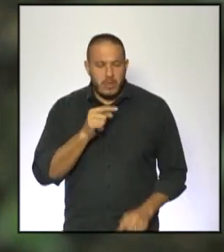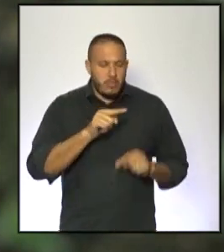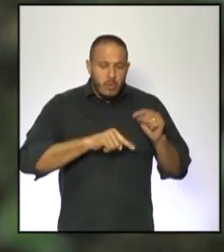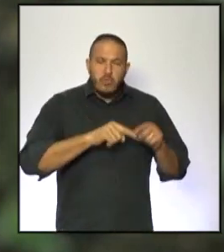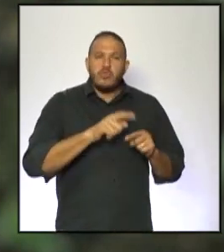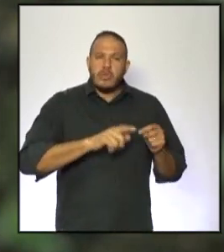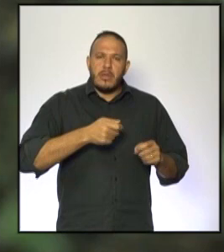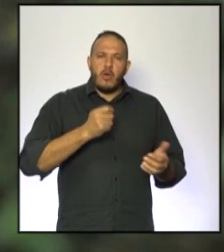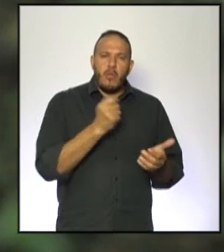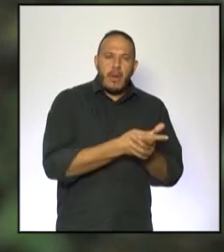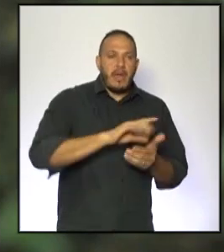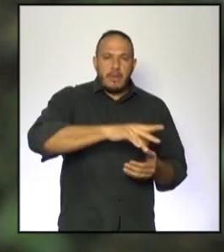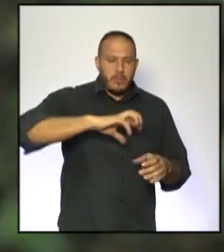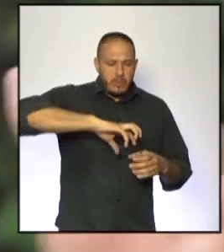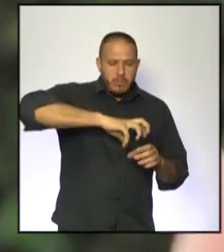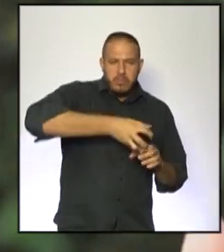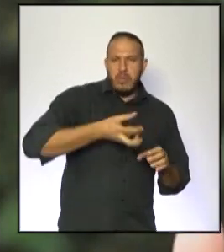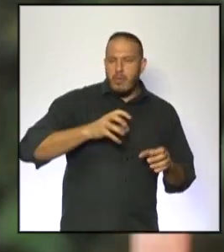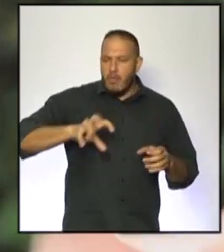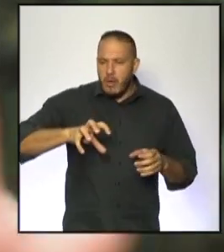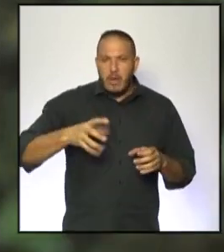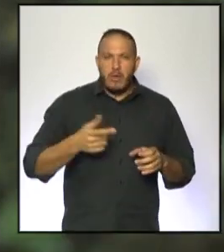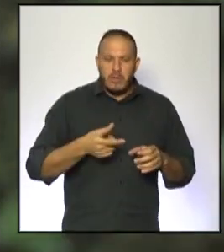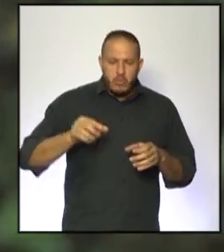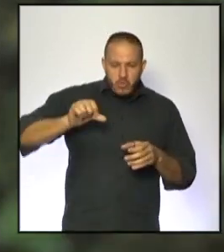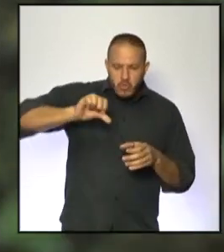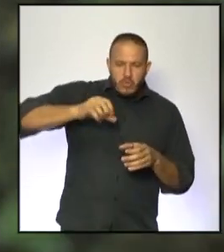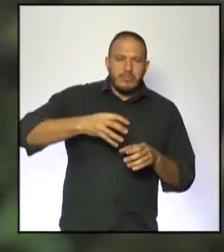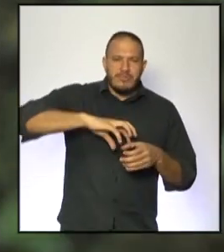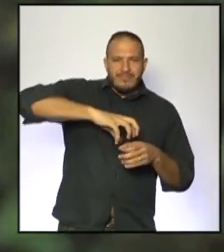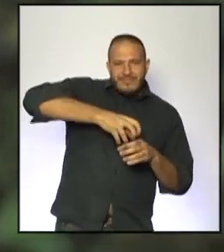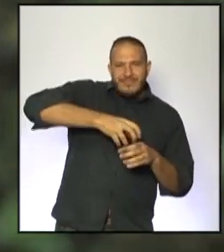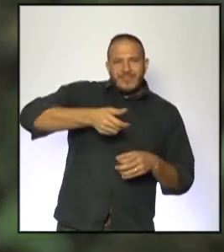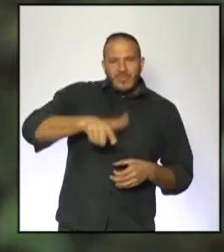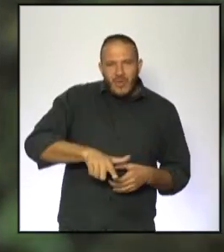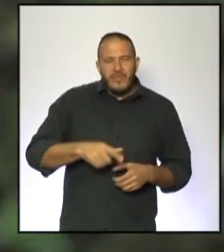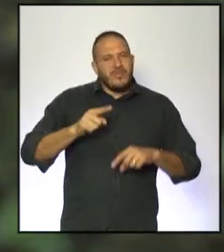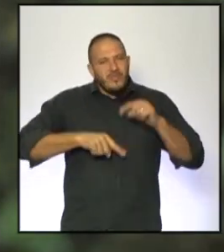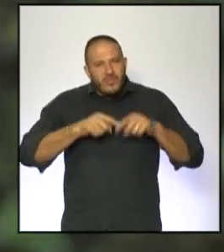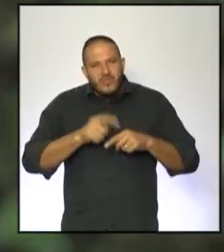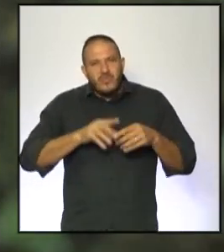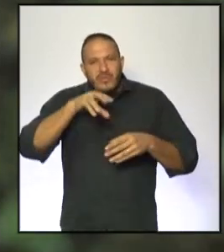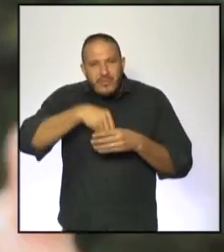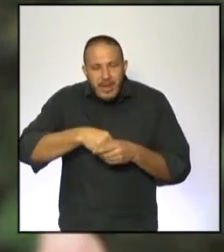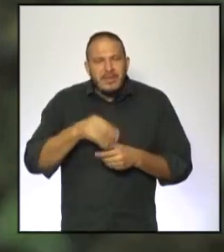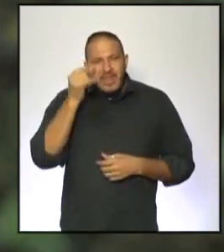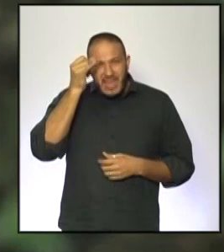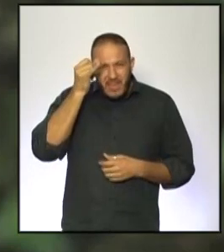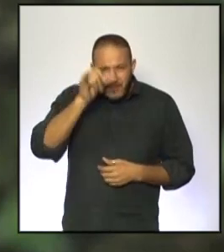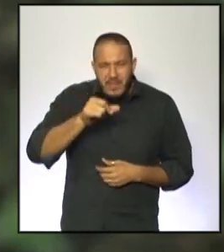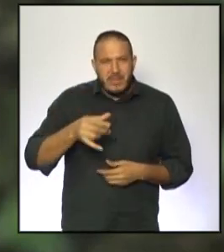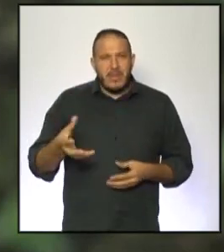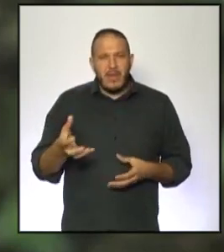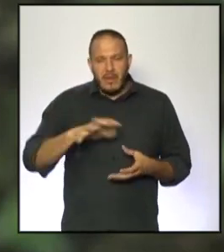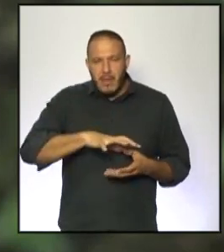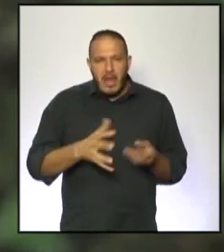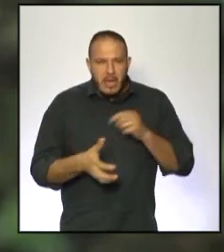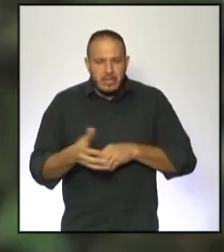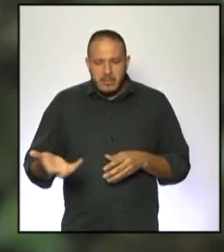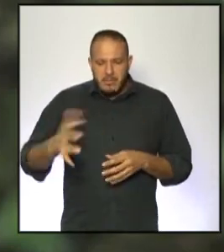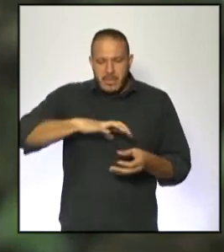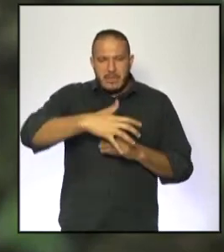refil, por embalagens maiores que possuam mais produto no seu interior e evite embalagem da embalagem da